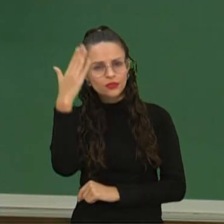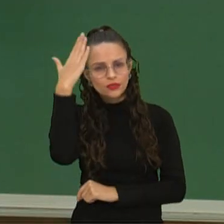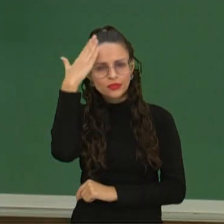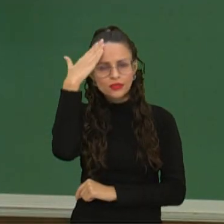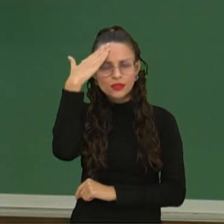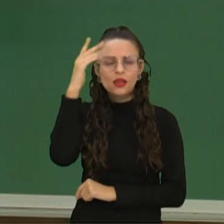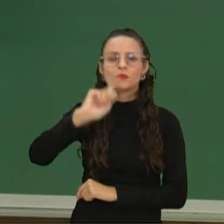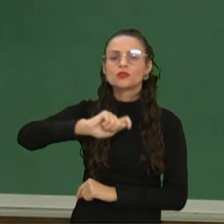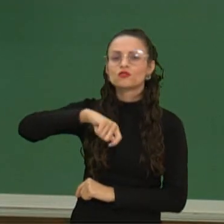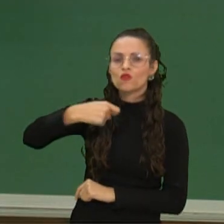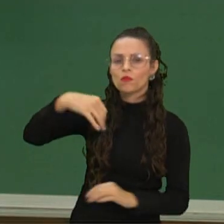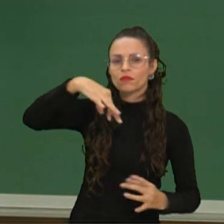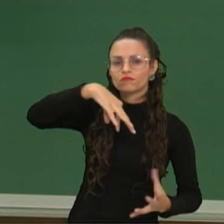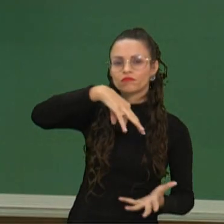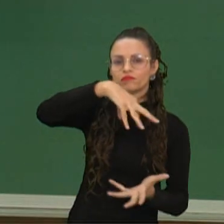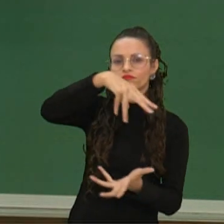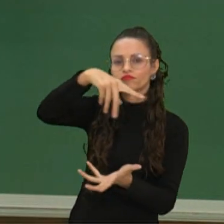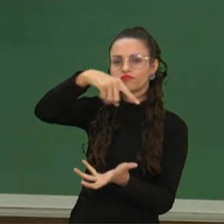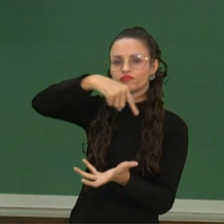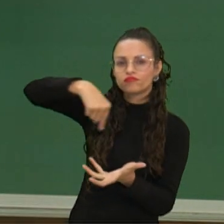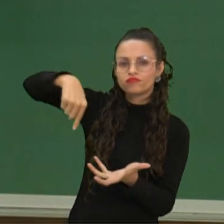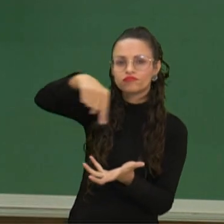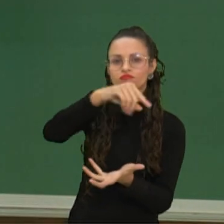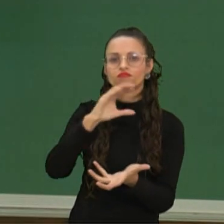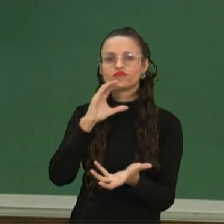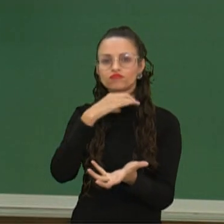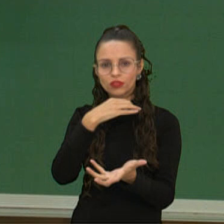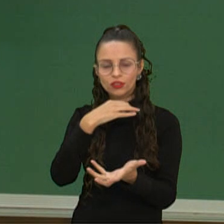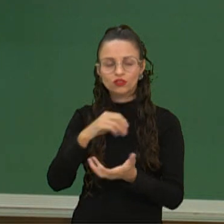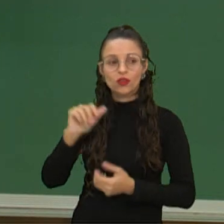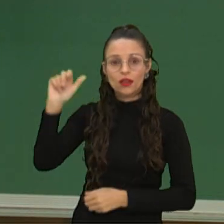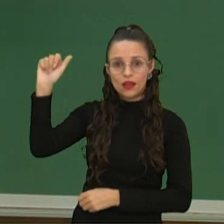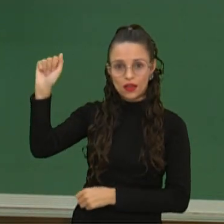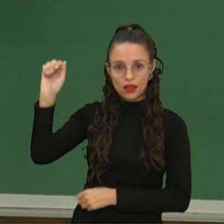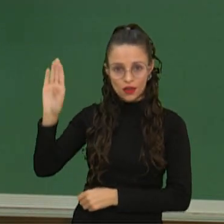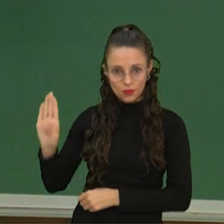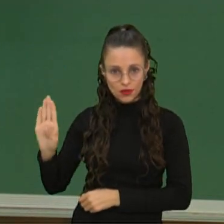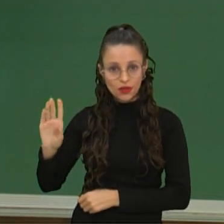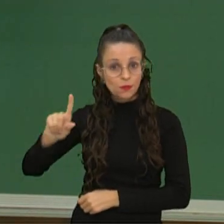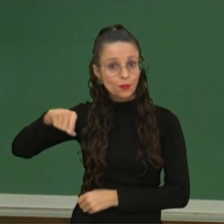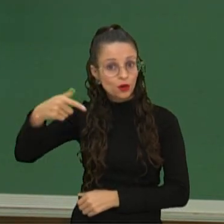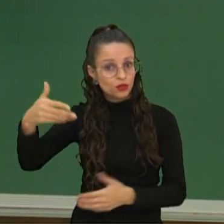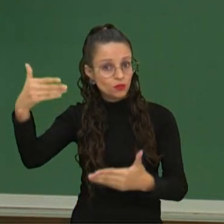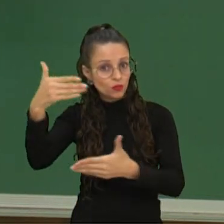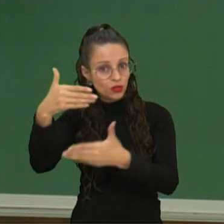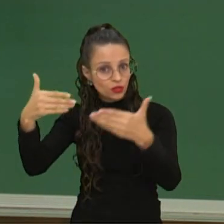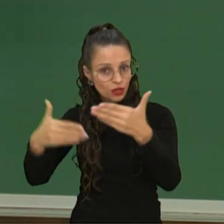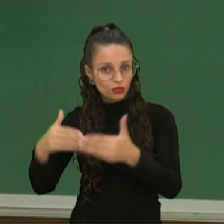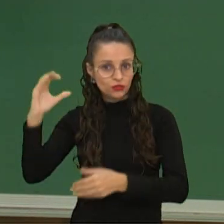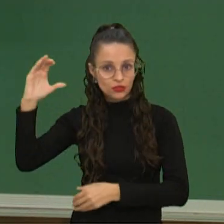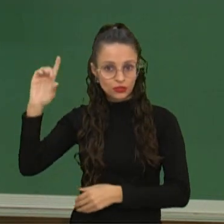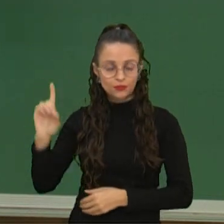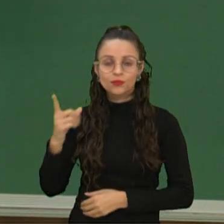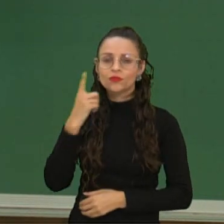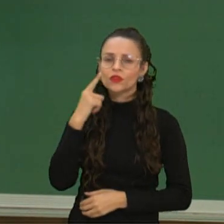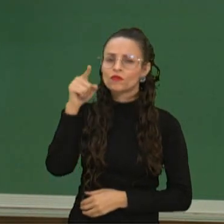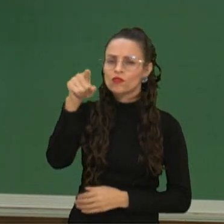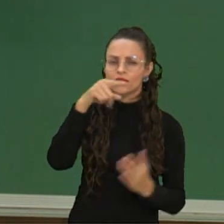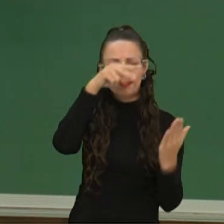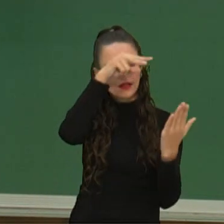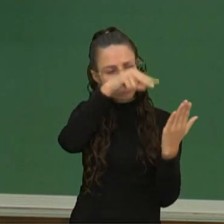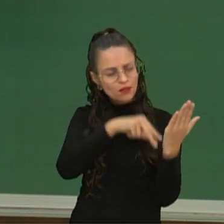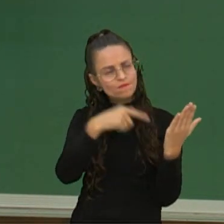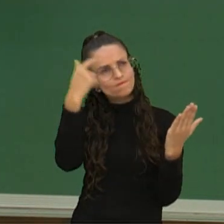aquecimento global? Nós temos a letra A e a letra B primeiro e no slide seguinte as outras duas. Você vai ler, vai dar uma